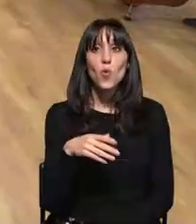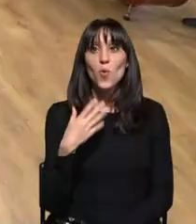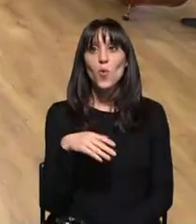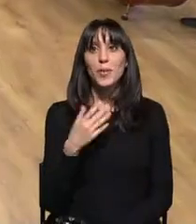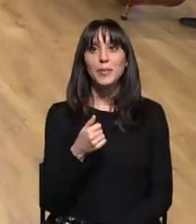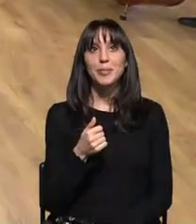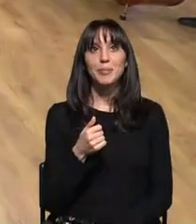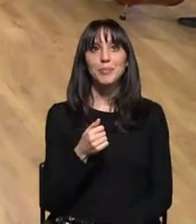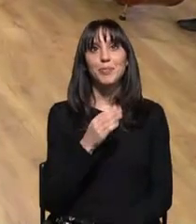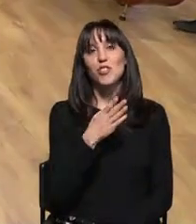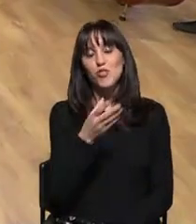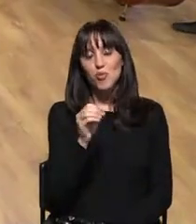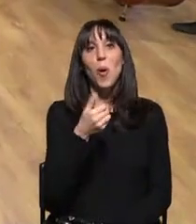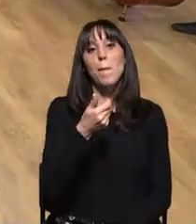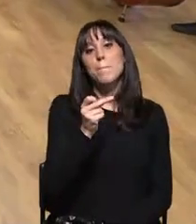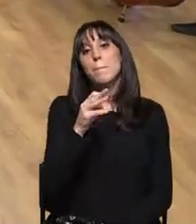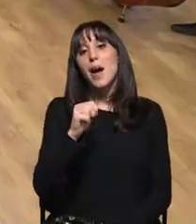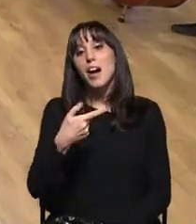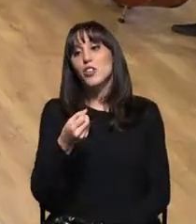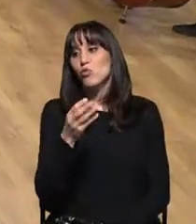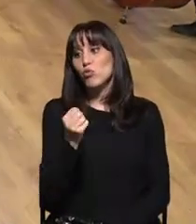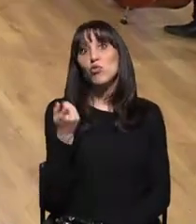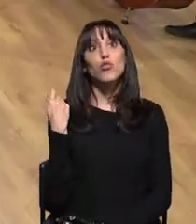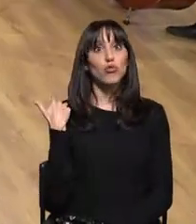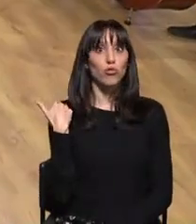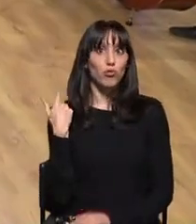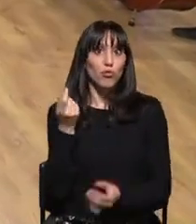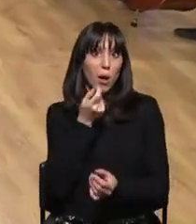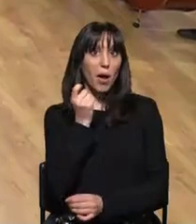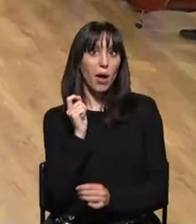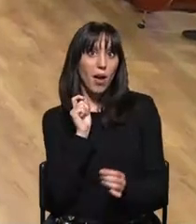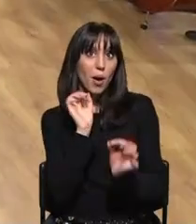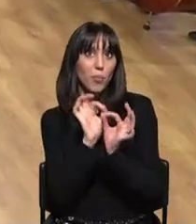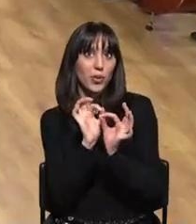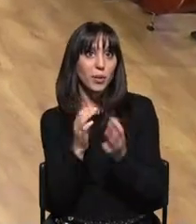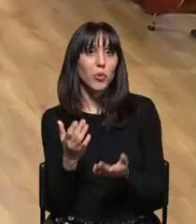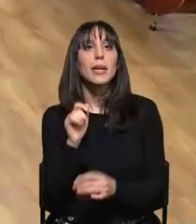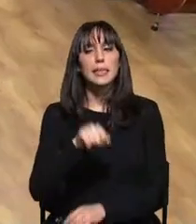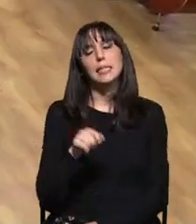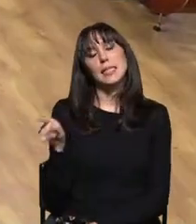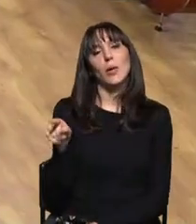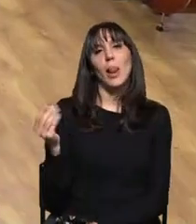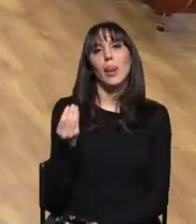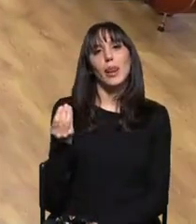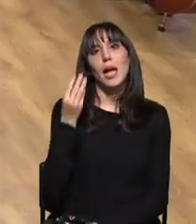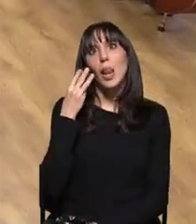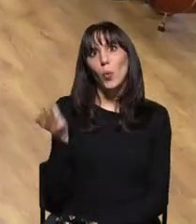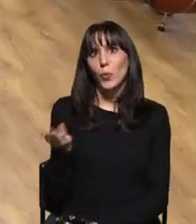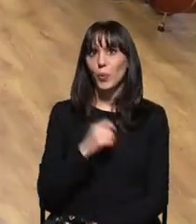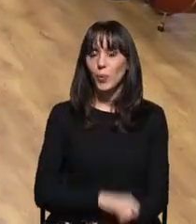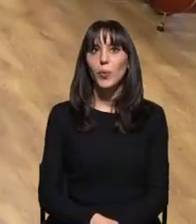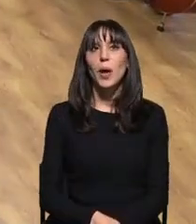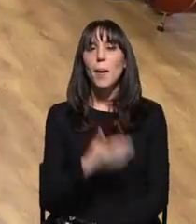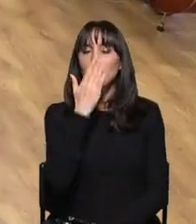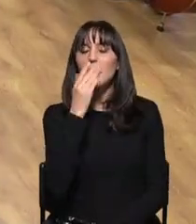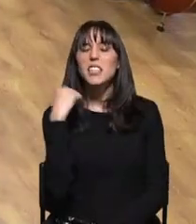João Bastos. João Bastos. O João Bastos está há menos tempo no técnico, não é? Claro, pois claro, sim. É calor. Pois é, parece o... Ai meu